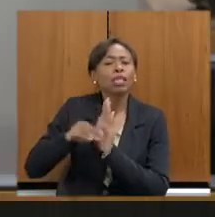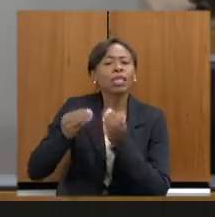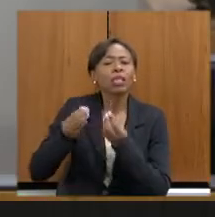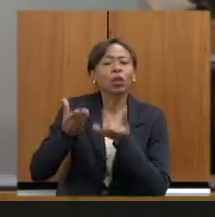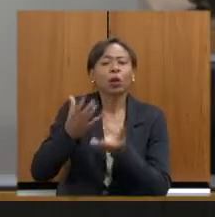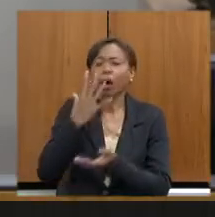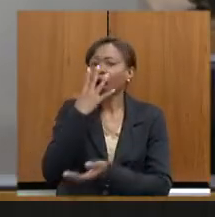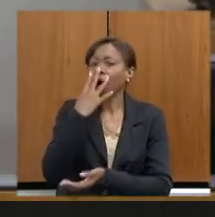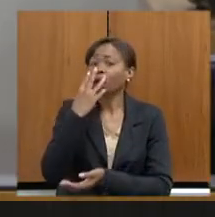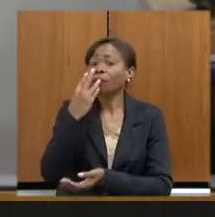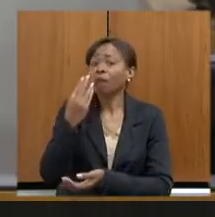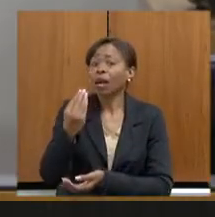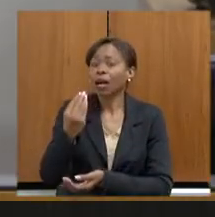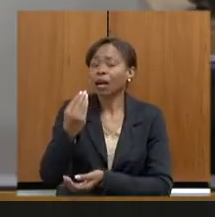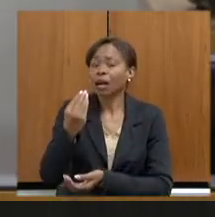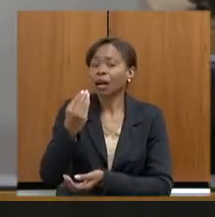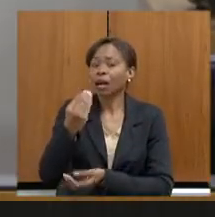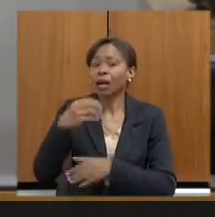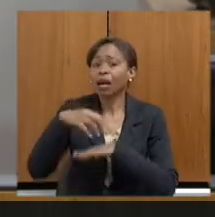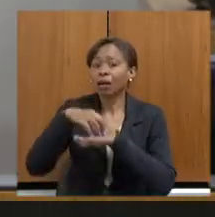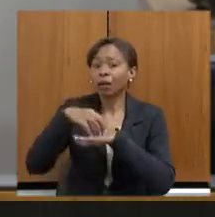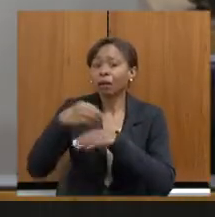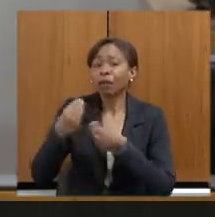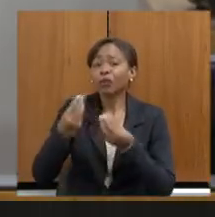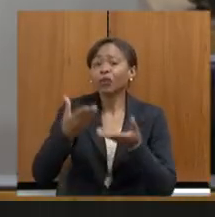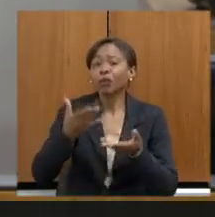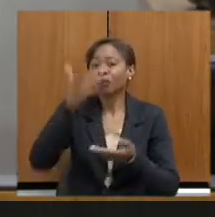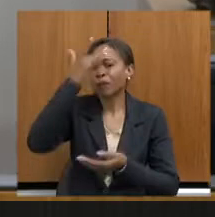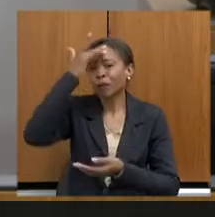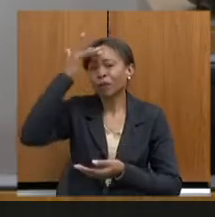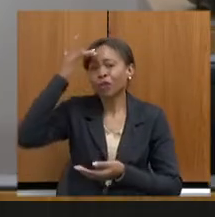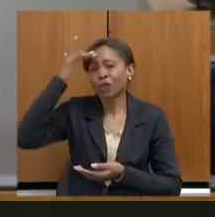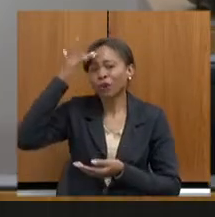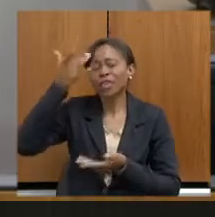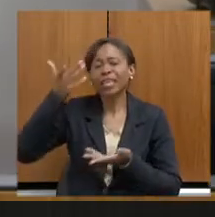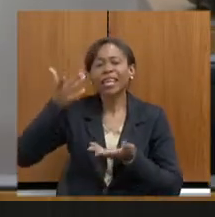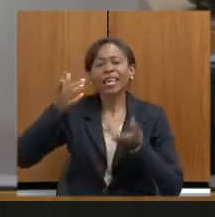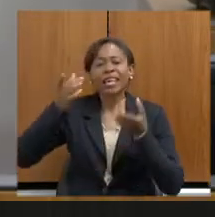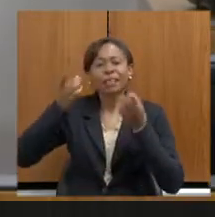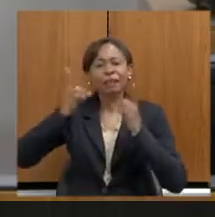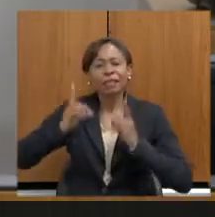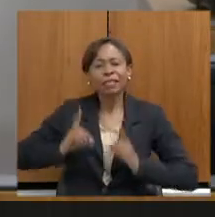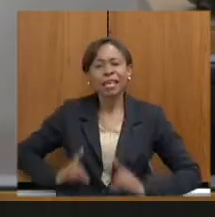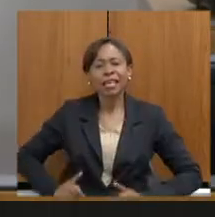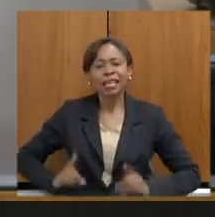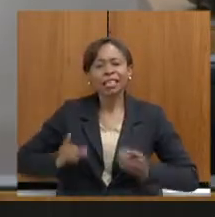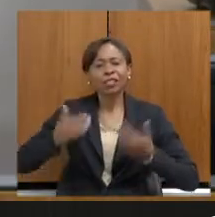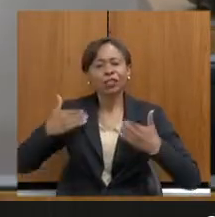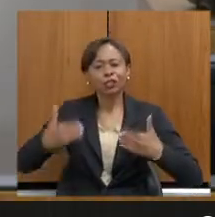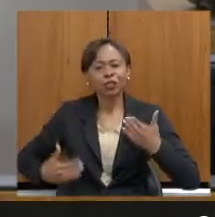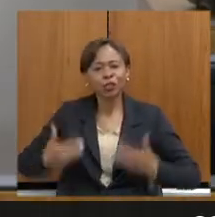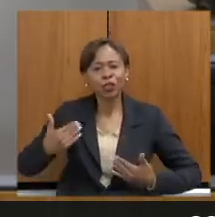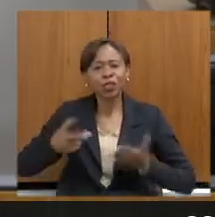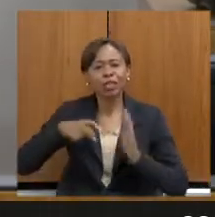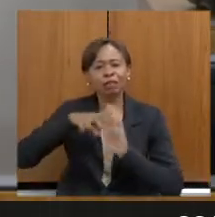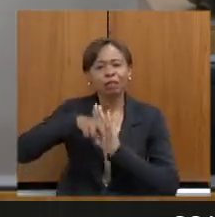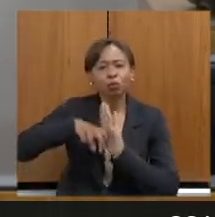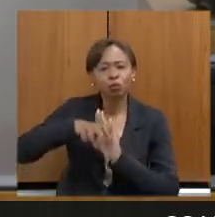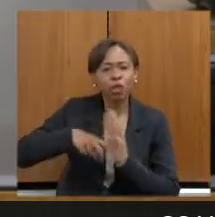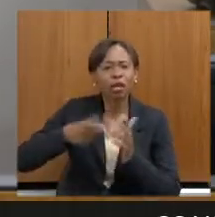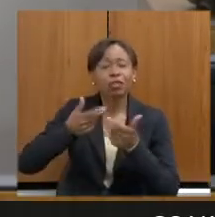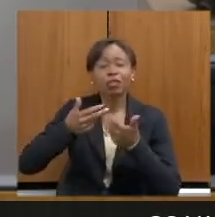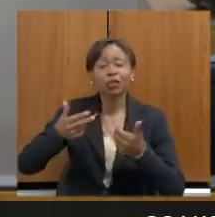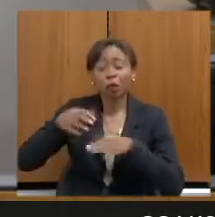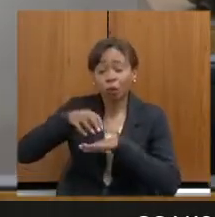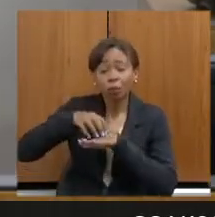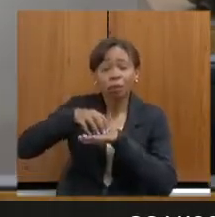vans para deficientes físicos que foram uma coisa Espetacular tá fazendo o maior sucesso aí nos municípios porque eles não tinham